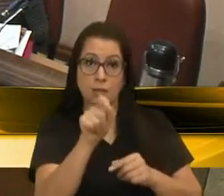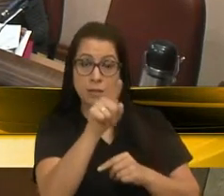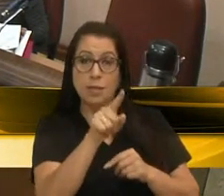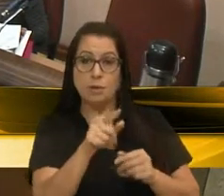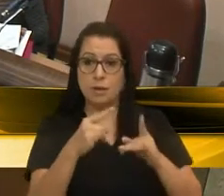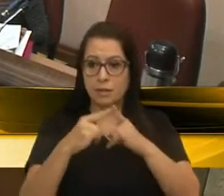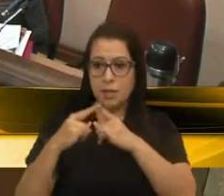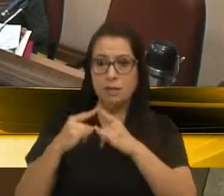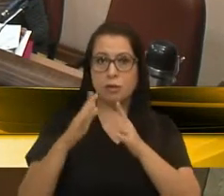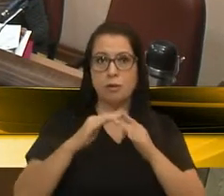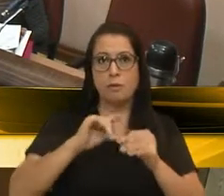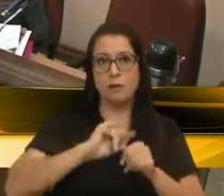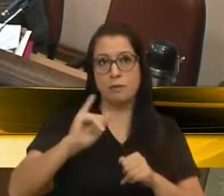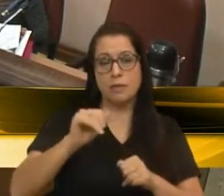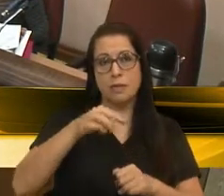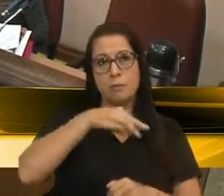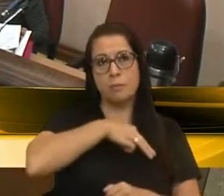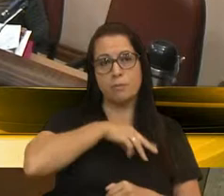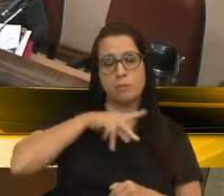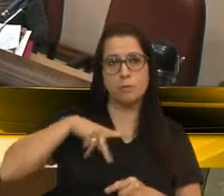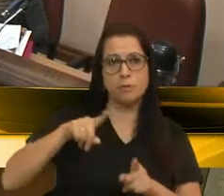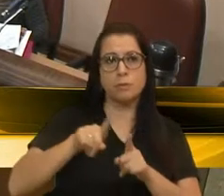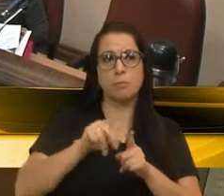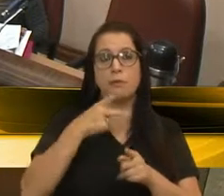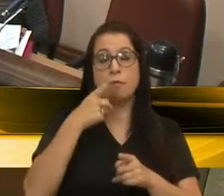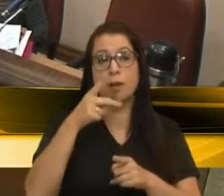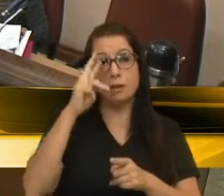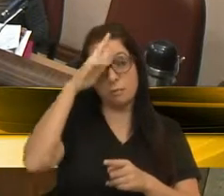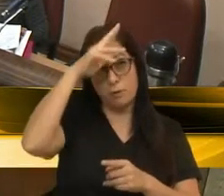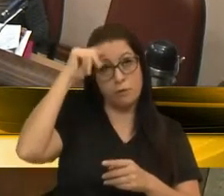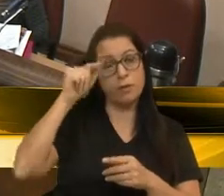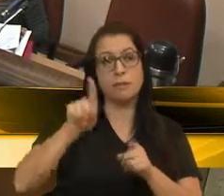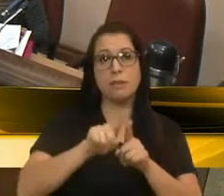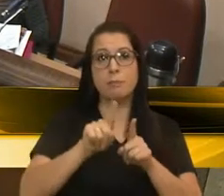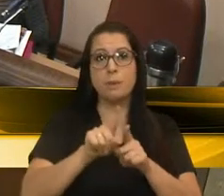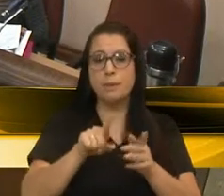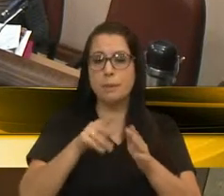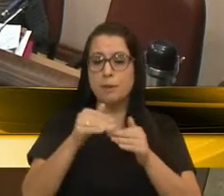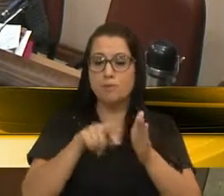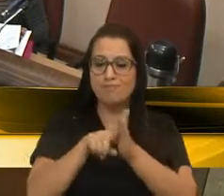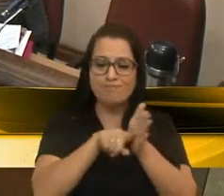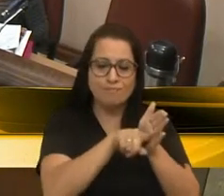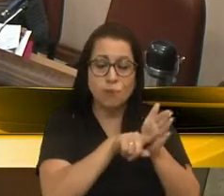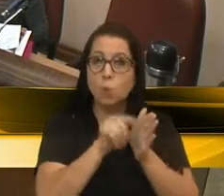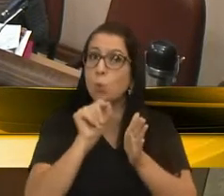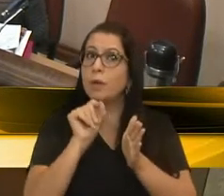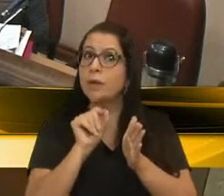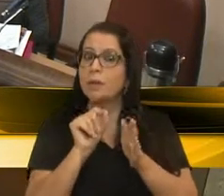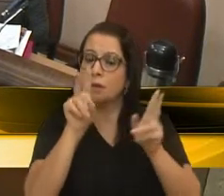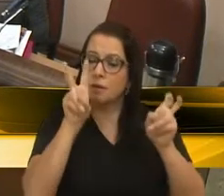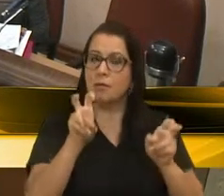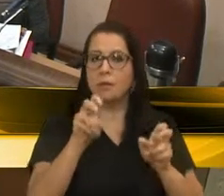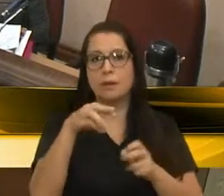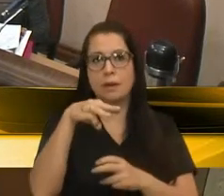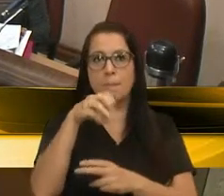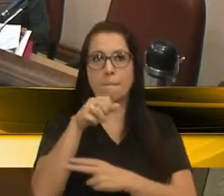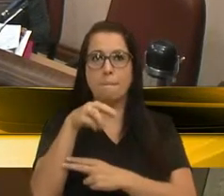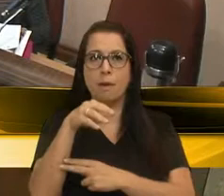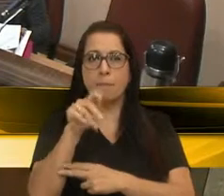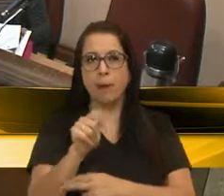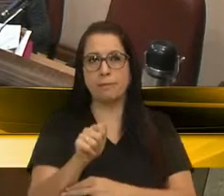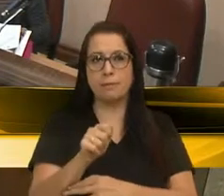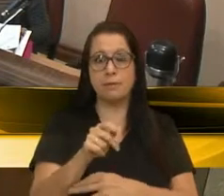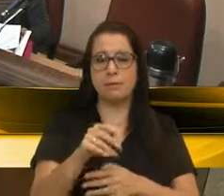também encaminhará ao Ministério Público a manifestação do prefeito e pedirá investigação sobre a referida, entre aspas, mamata. A